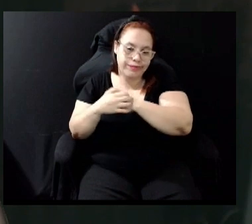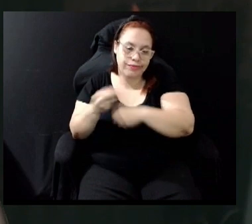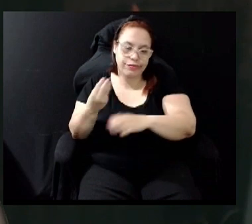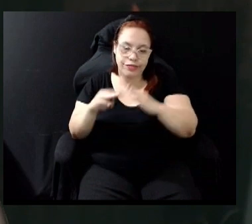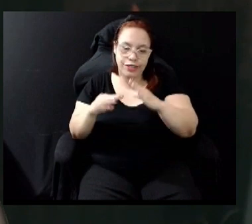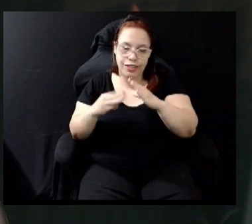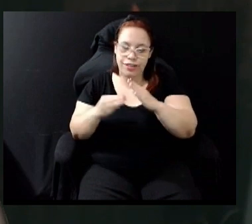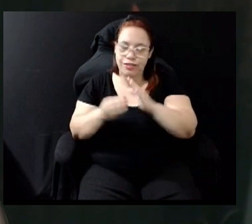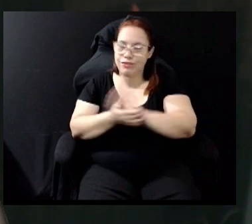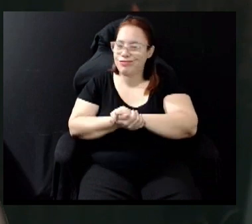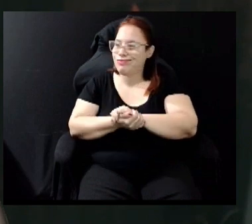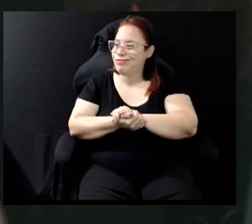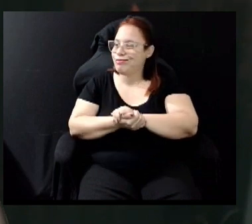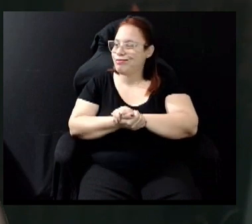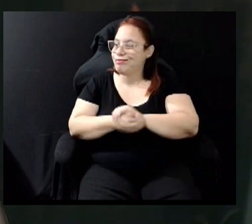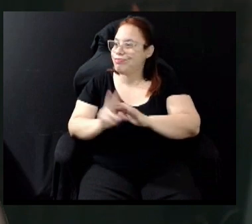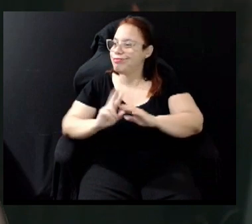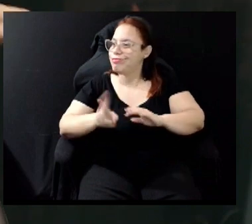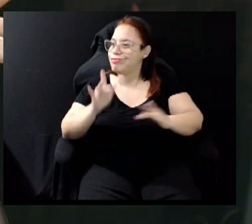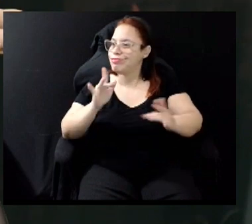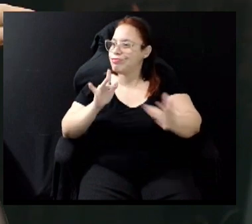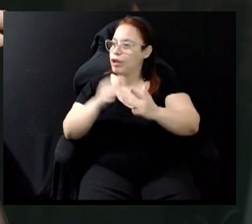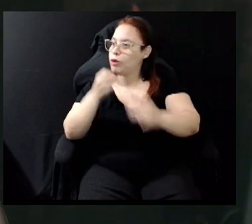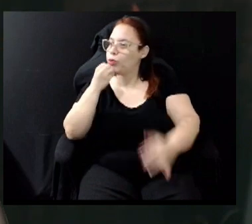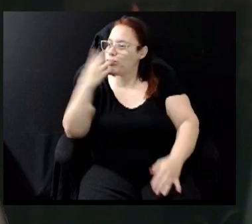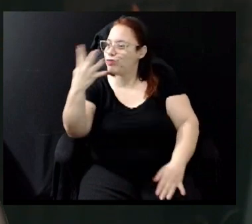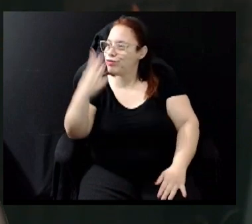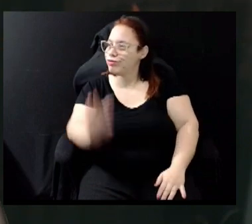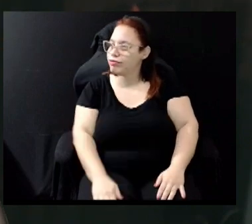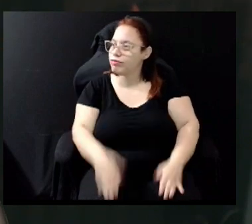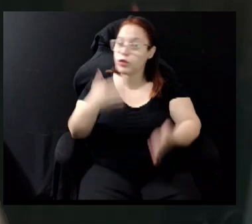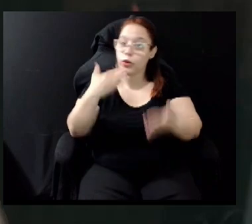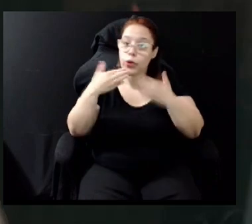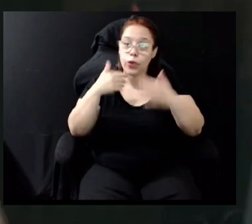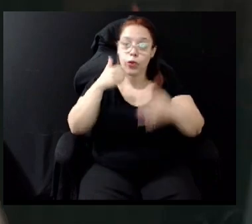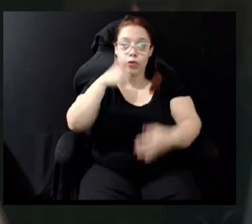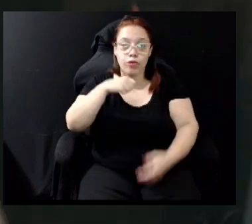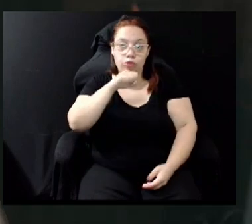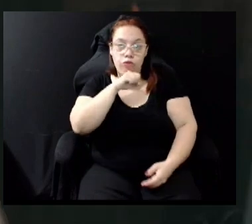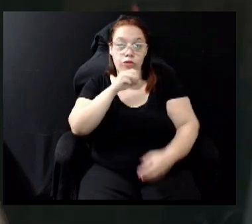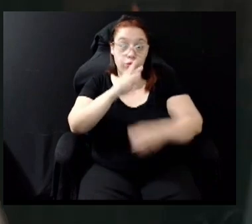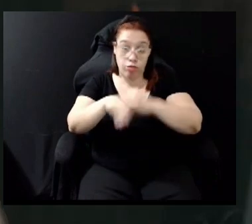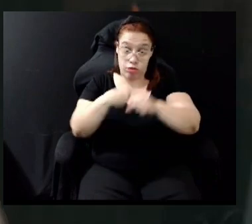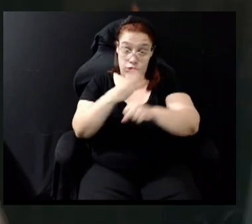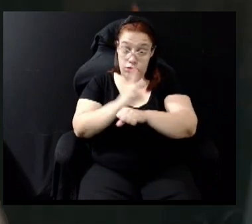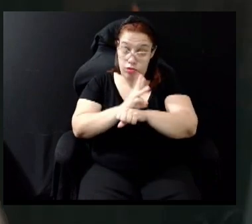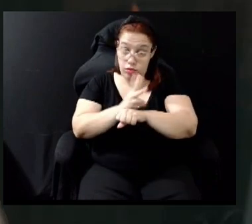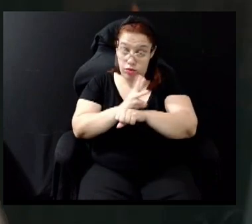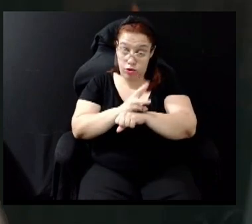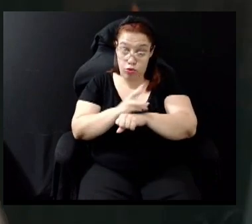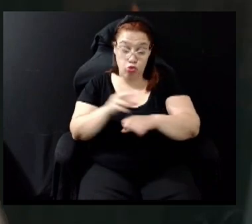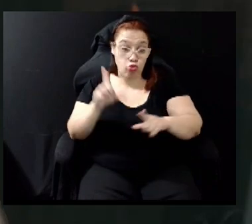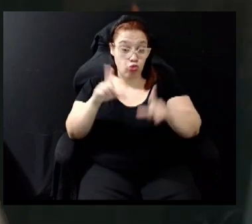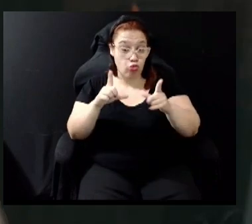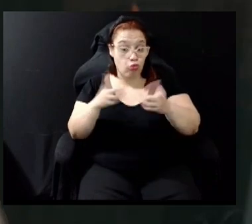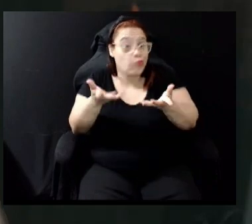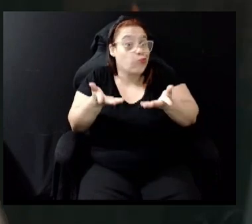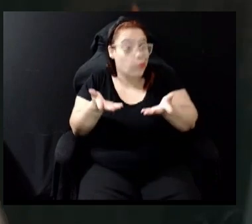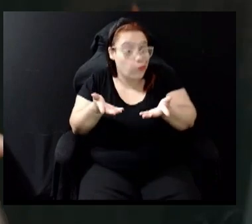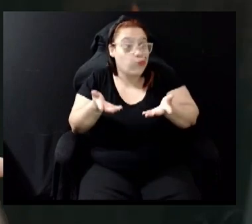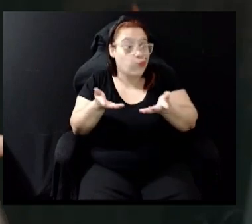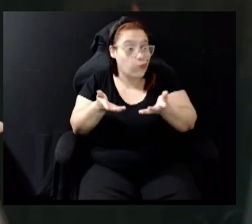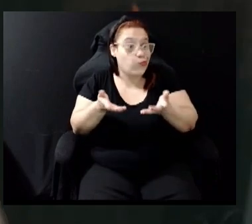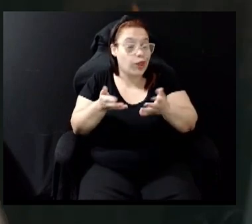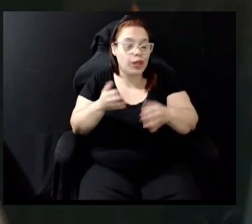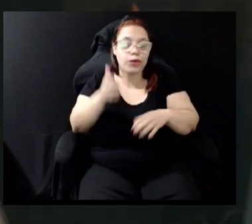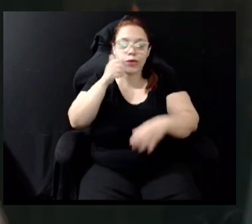pessoal que tá sempre conectado. Isso é bom demais. Eu converso com a minha mãe através do WhatsApp, através do celular. Quem diria, né, mamãe,